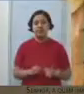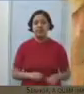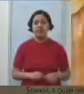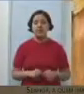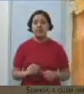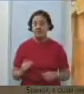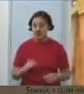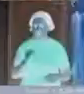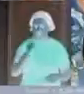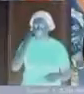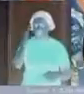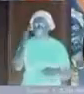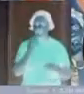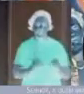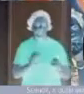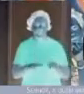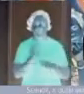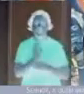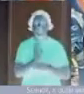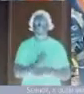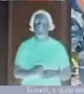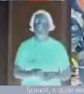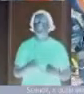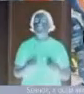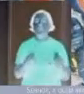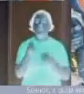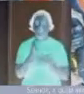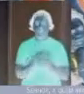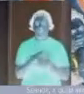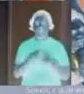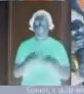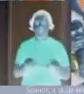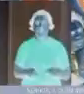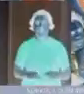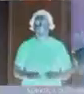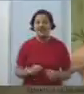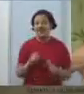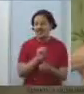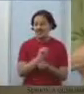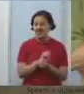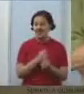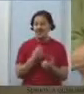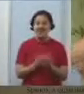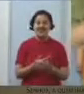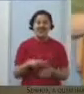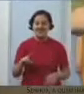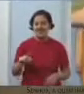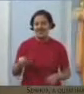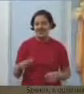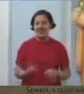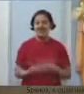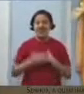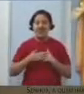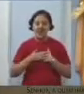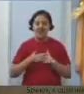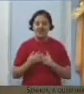Desde pequenininho. E como é que se paga isso? E aliás, quem esperar pagamento nunca amou. Porque amar é